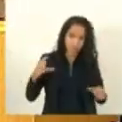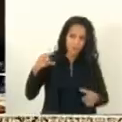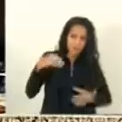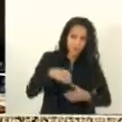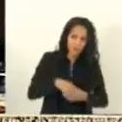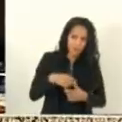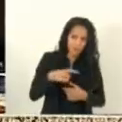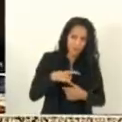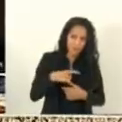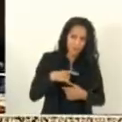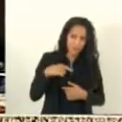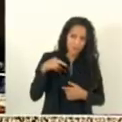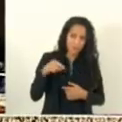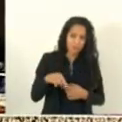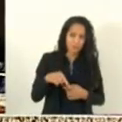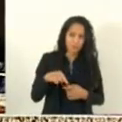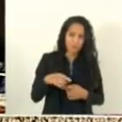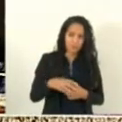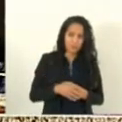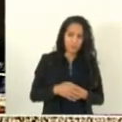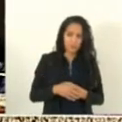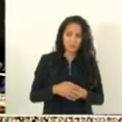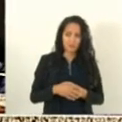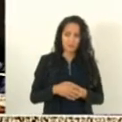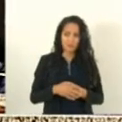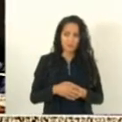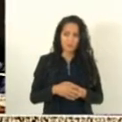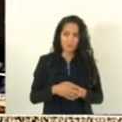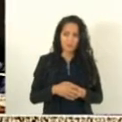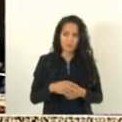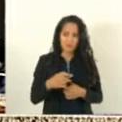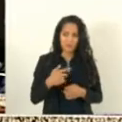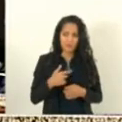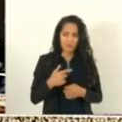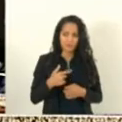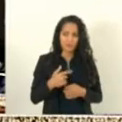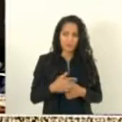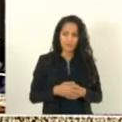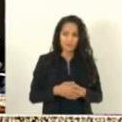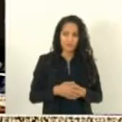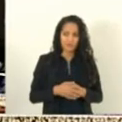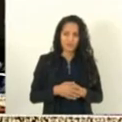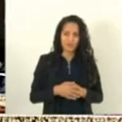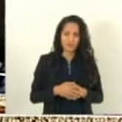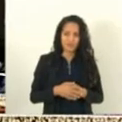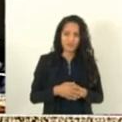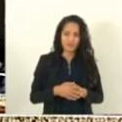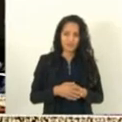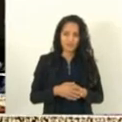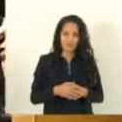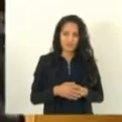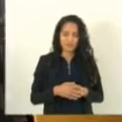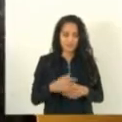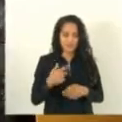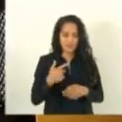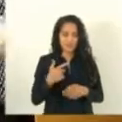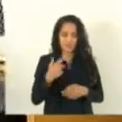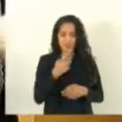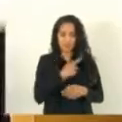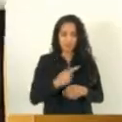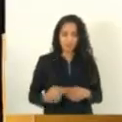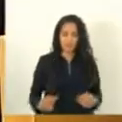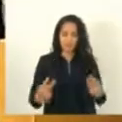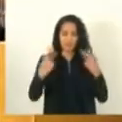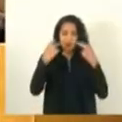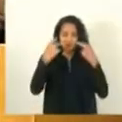ver Vossa Excelência, se quiser Esmeralda, está na minha frente. Eu quero que Vossa Excelência me vê mesmo. Então, por favor, eu quero que o presidente me vê.